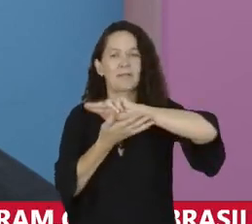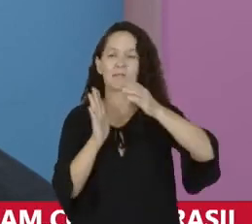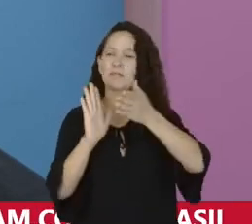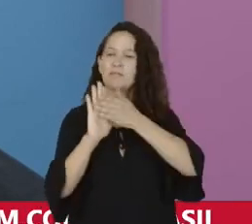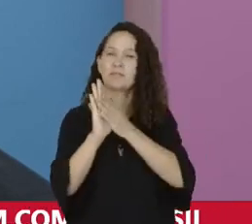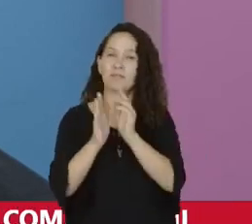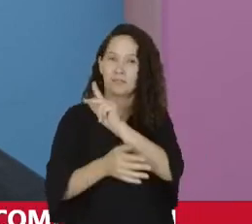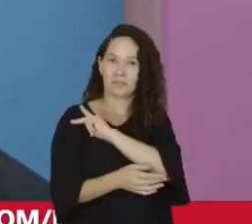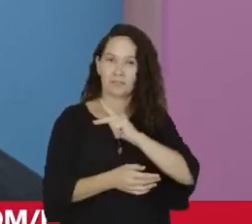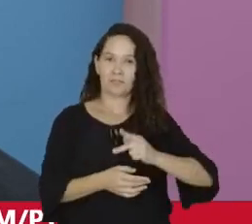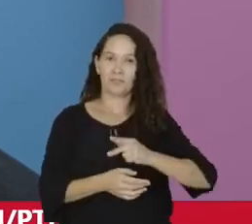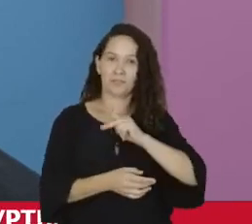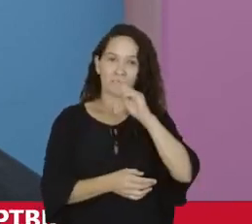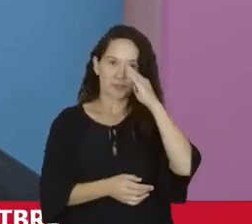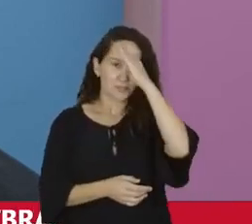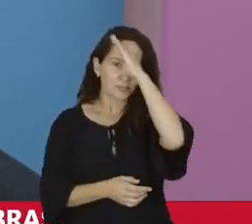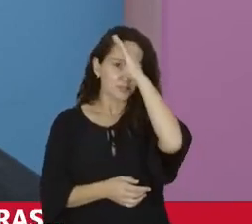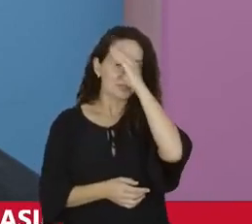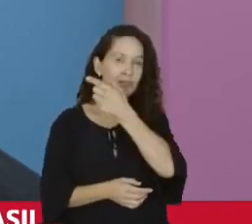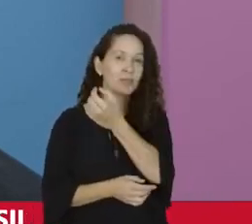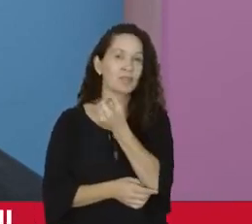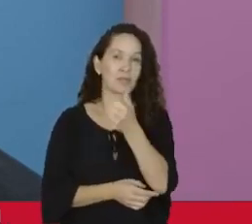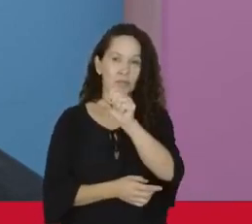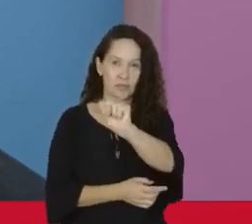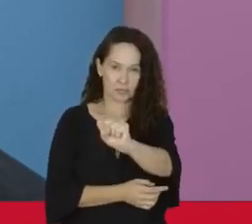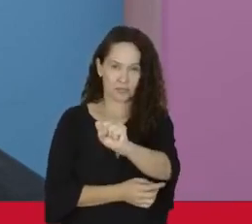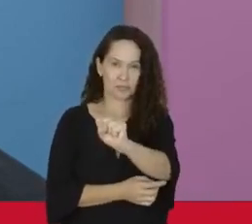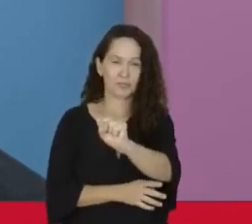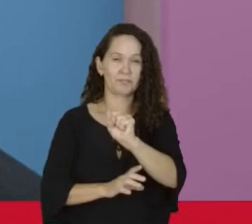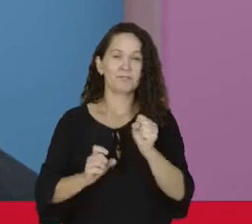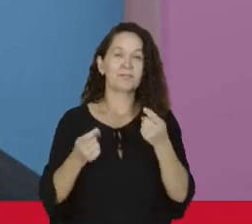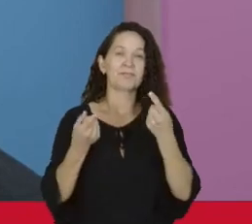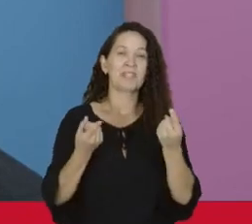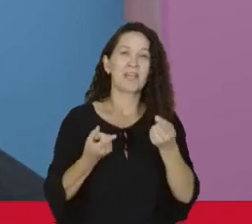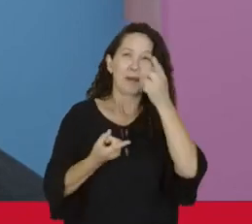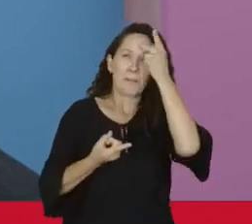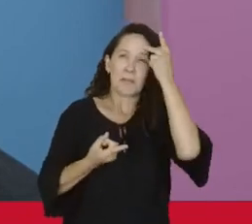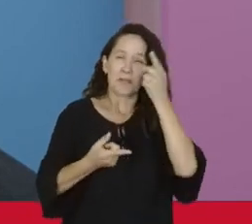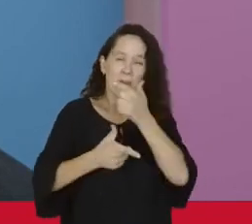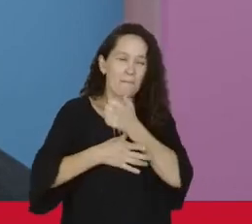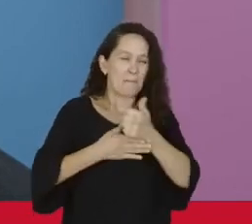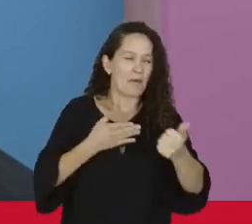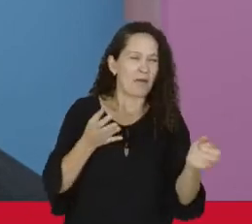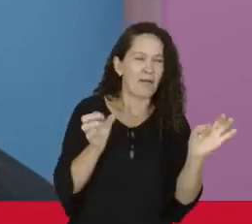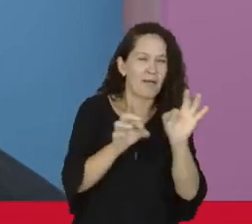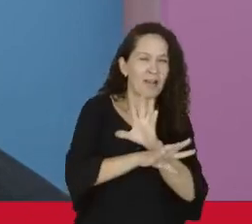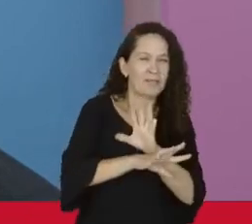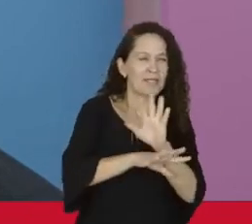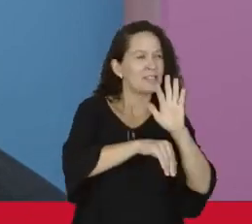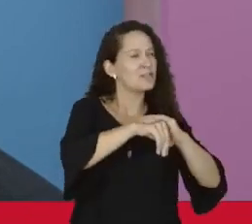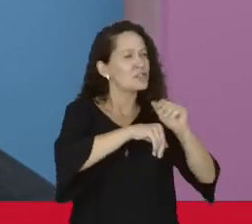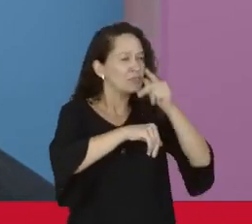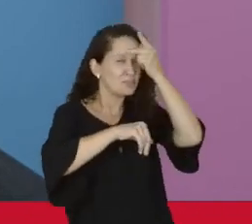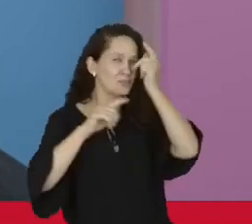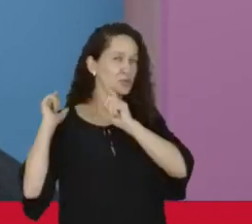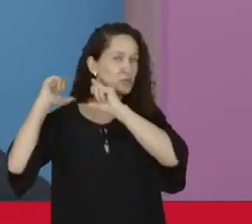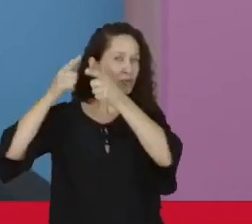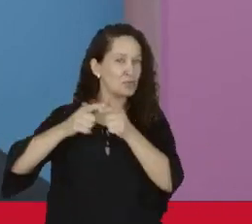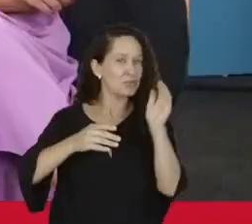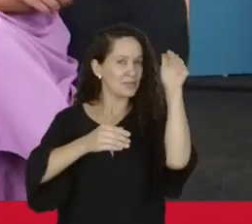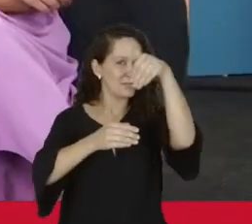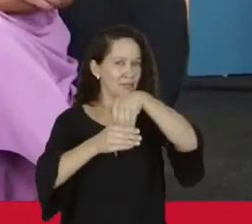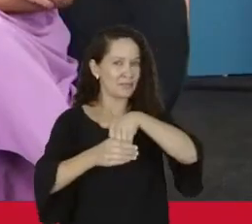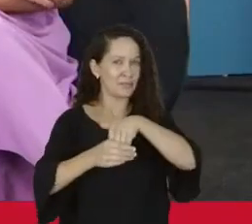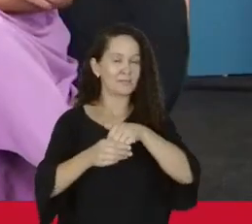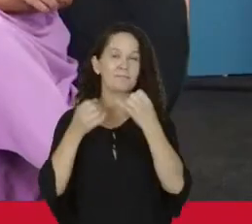campanha presidencial de Jair Bolsonaro em 2018 para causar um pânico moral e atrair a ala mais conservadora do